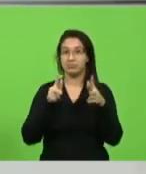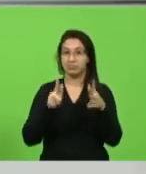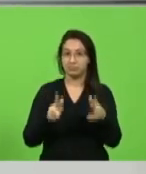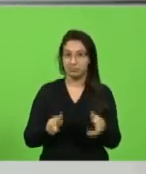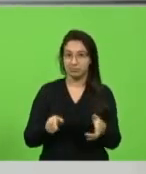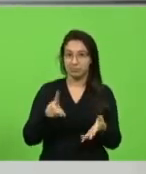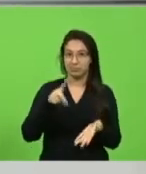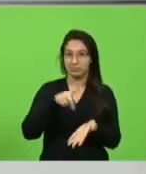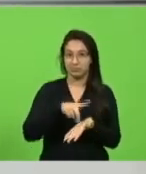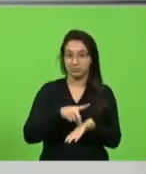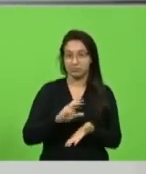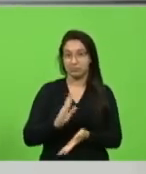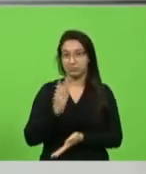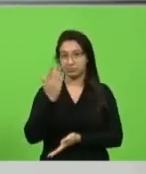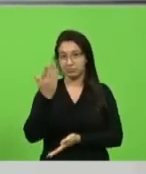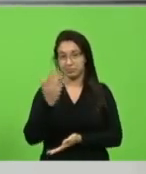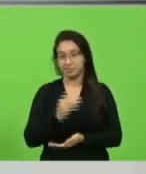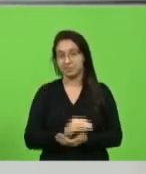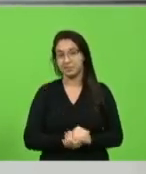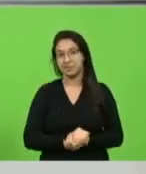José Cretella Júnior, já em